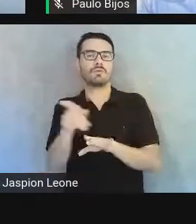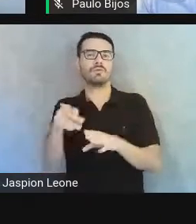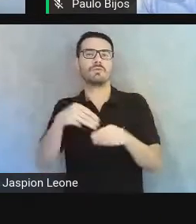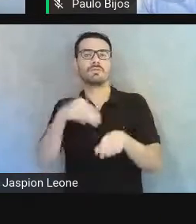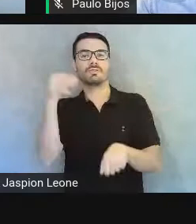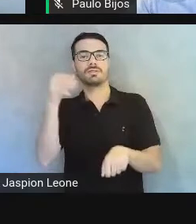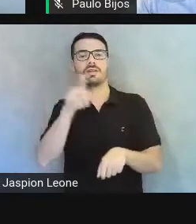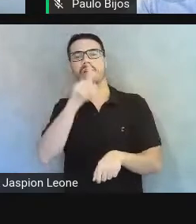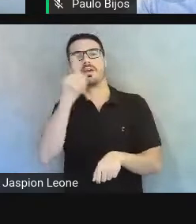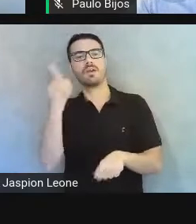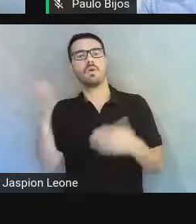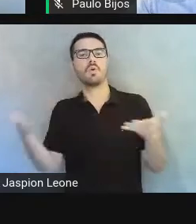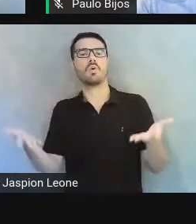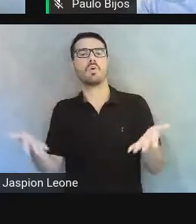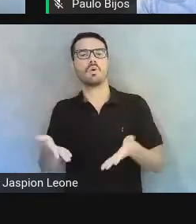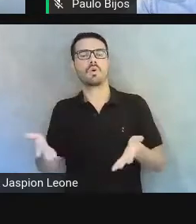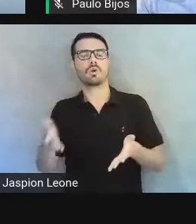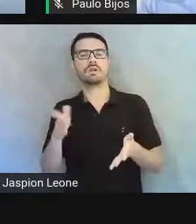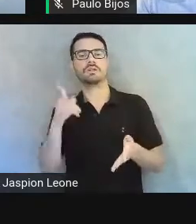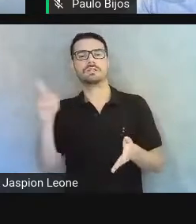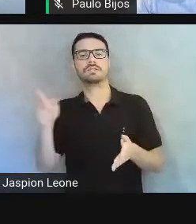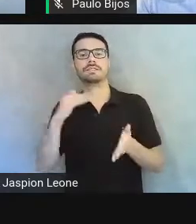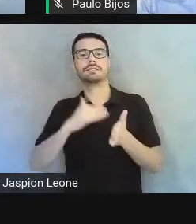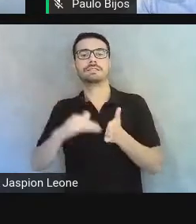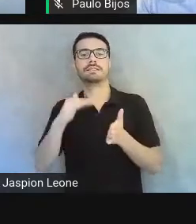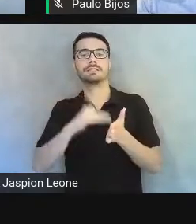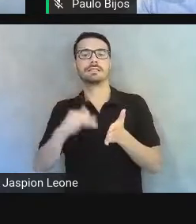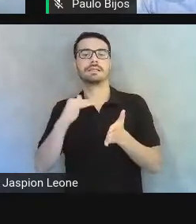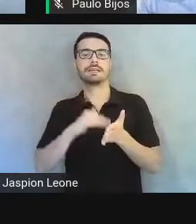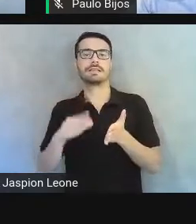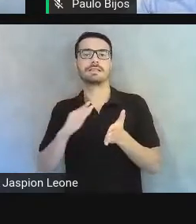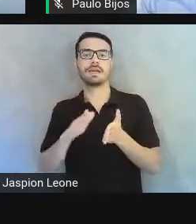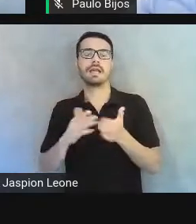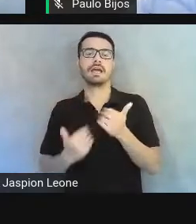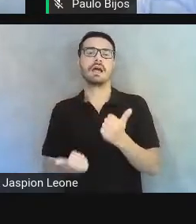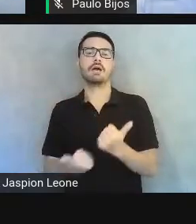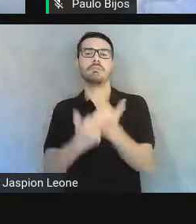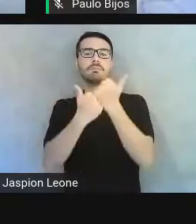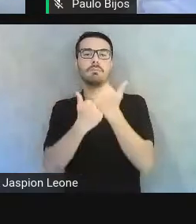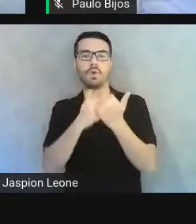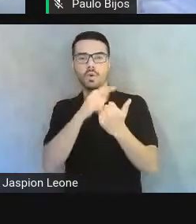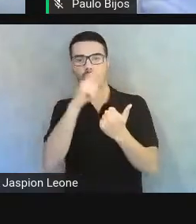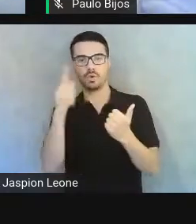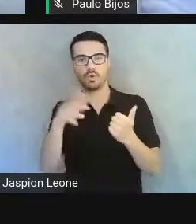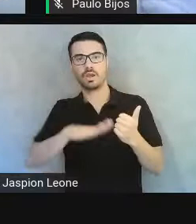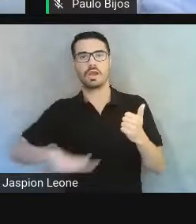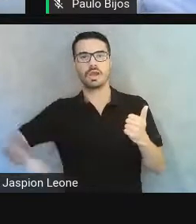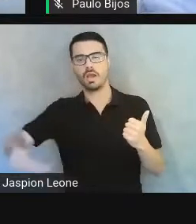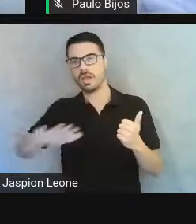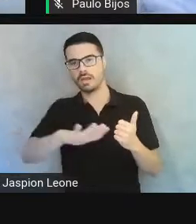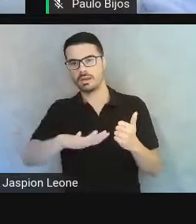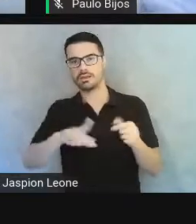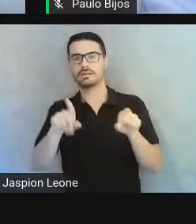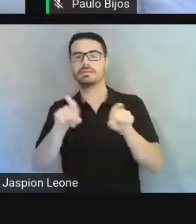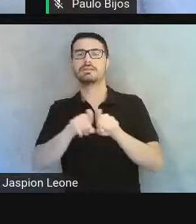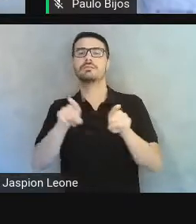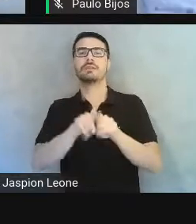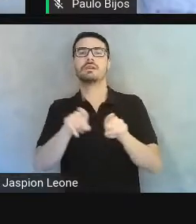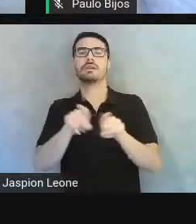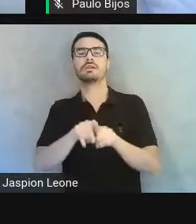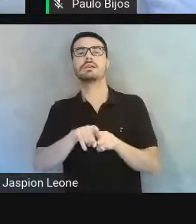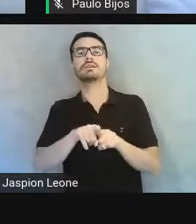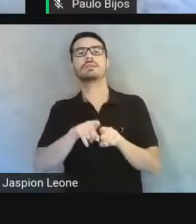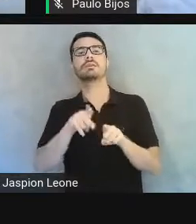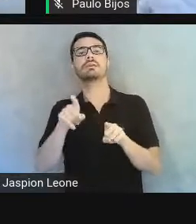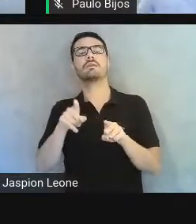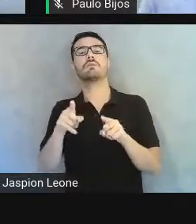atualmente ocupa o cargo de secretária de apoio ao licenciamento ambiental e à desapropriação do programa de